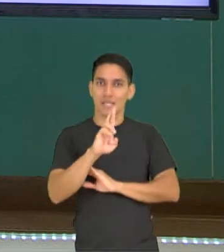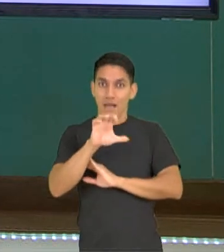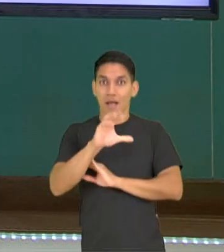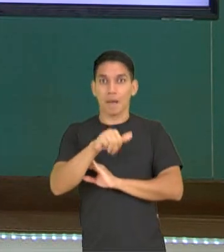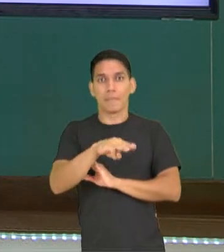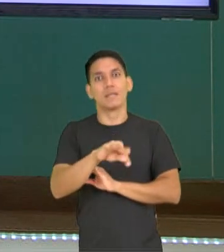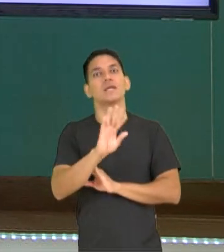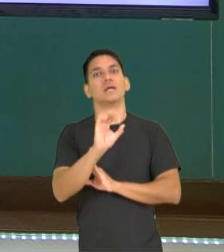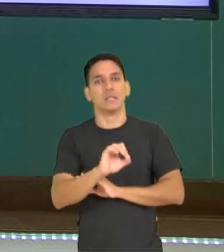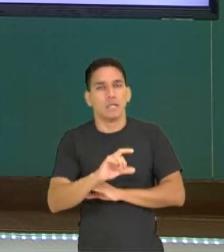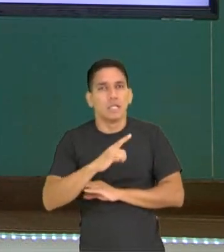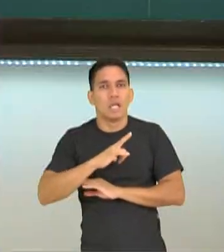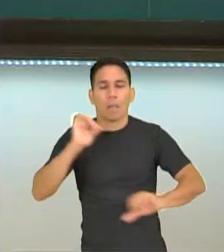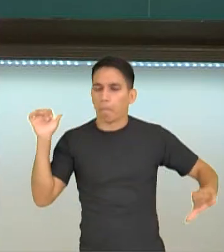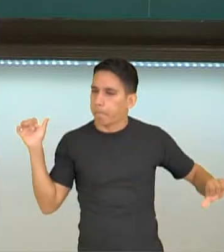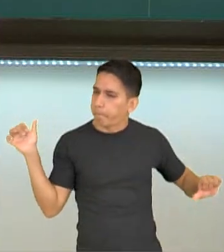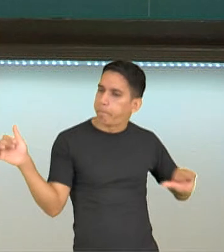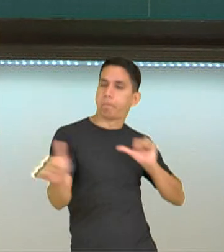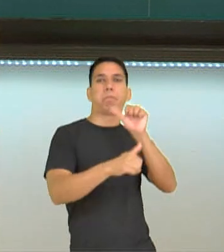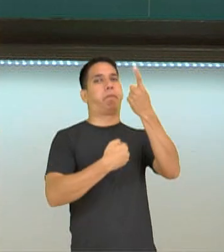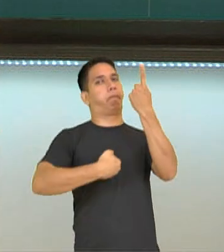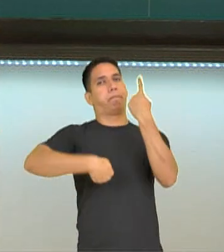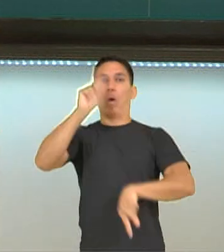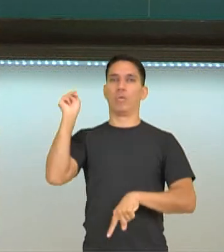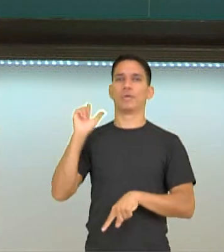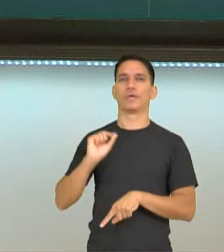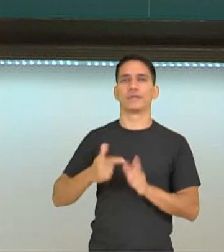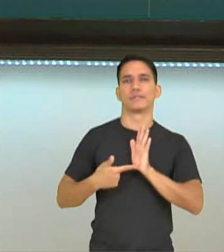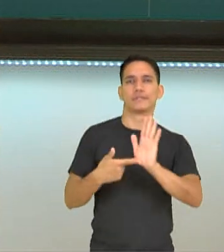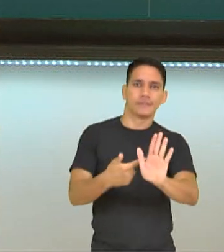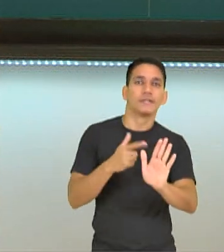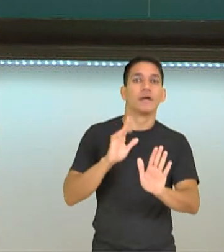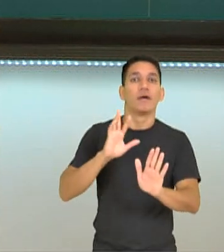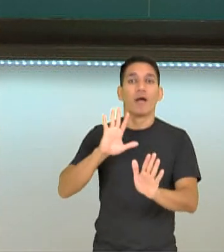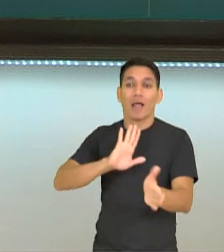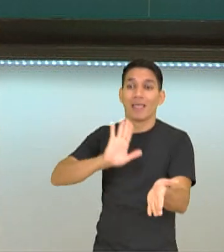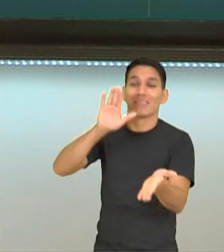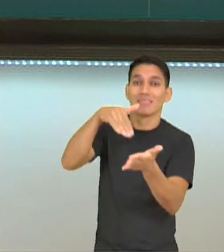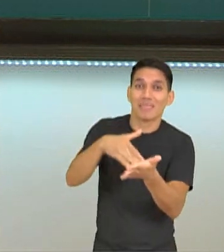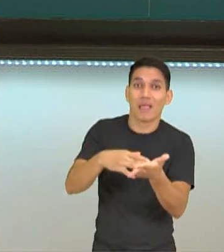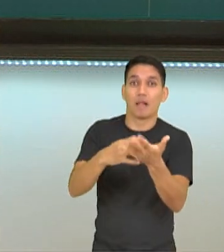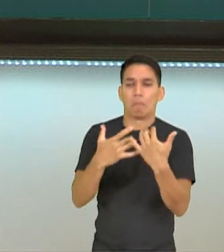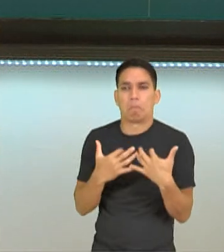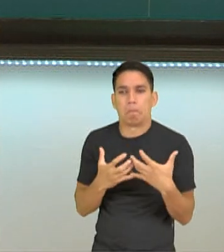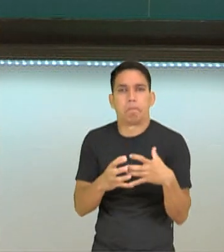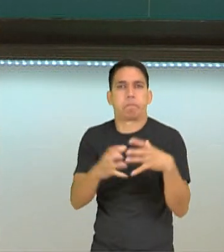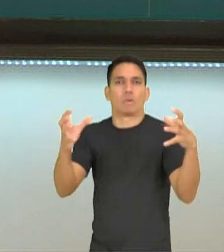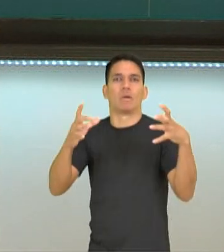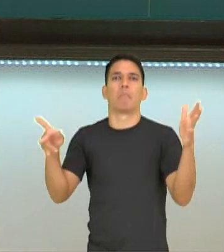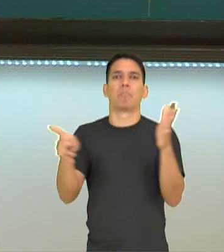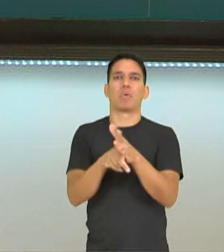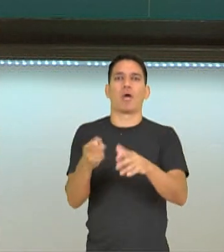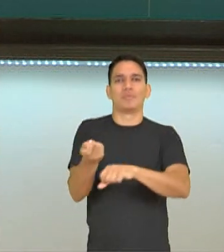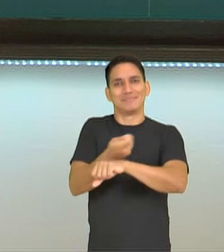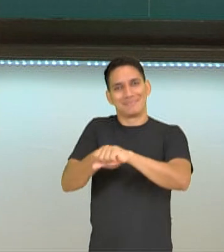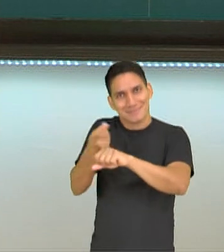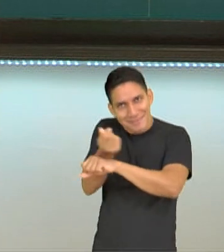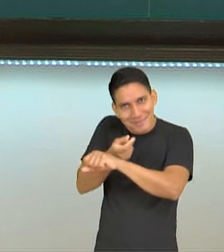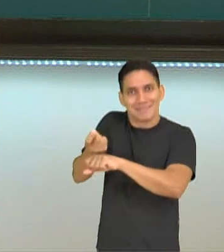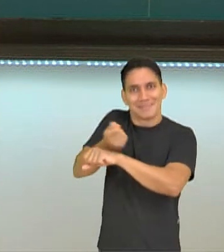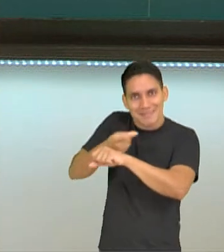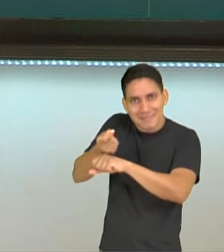uma grande transformação que vai acabar chegando na implantação do sistema capitalista,